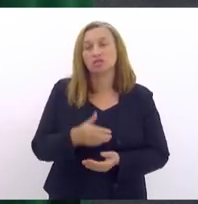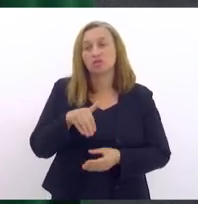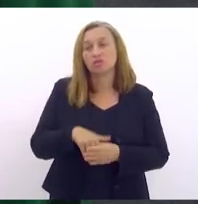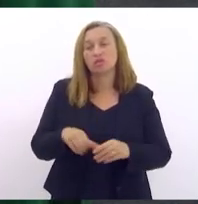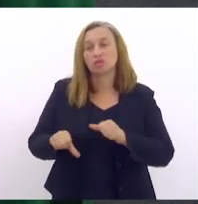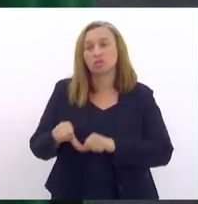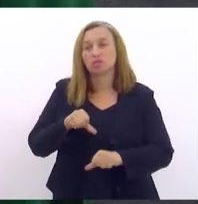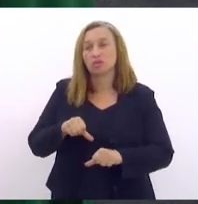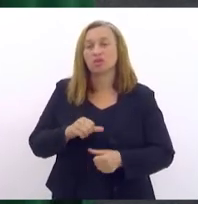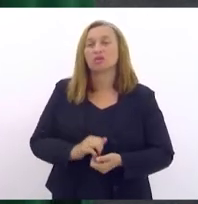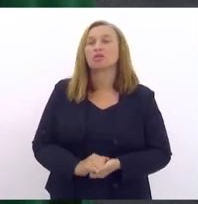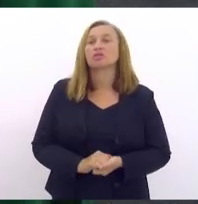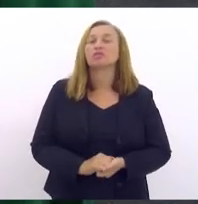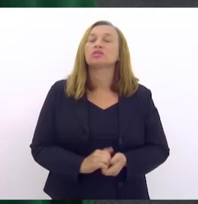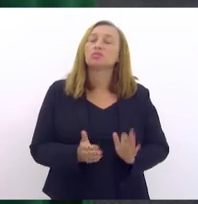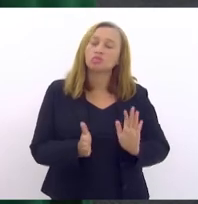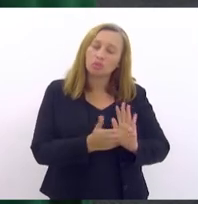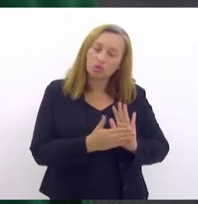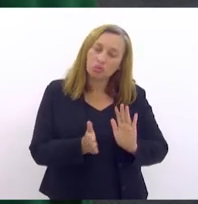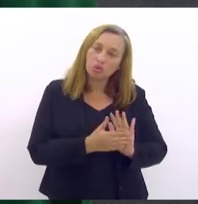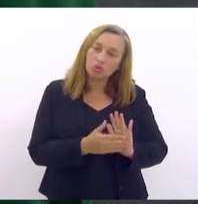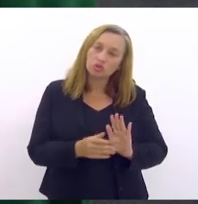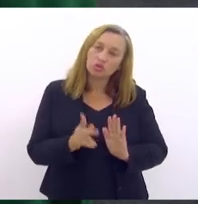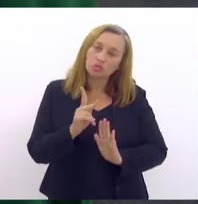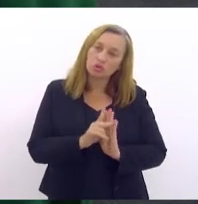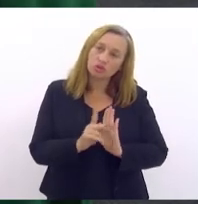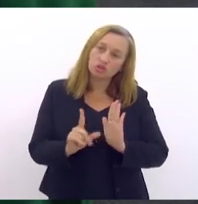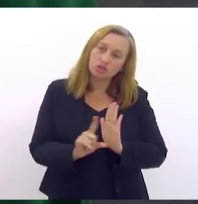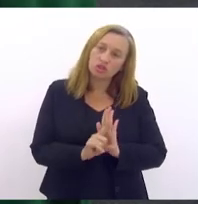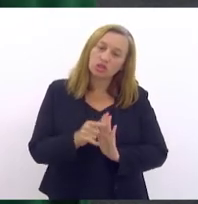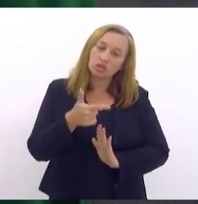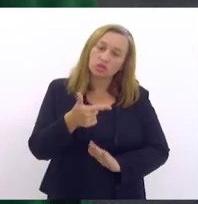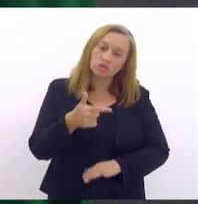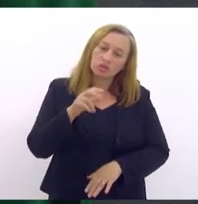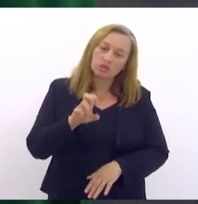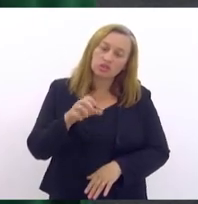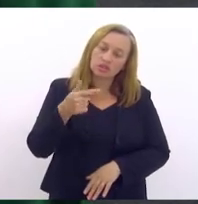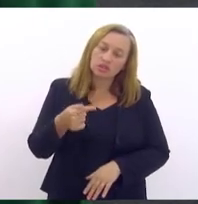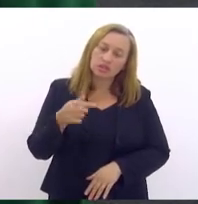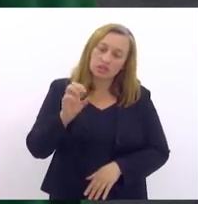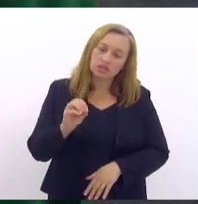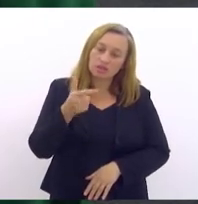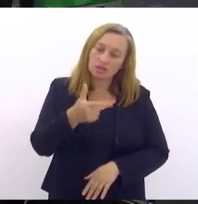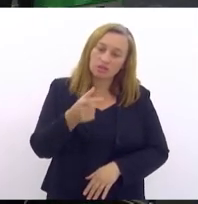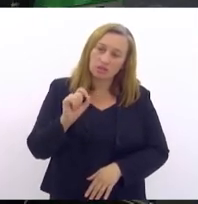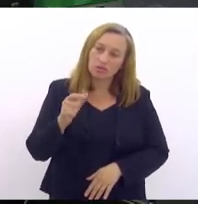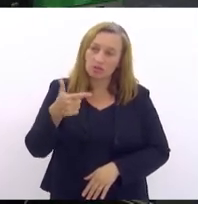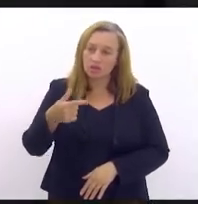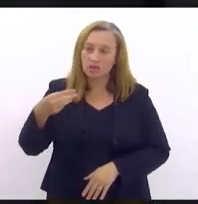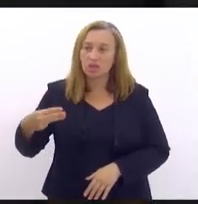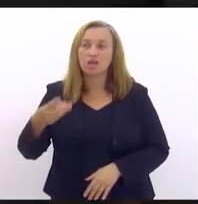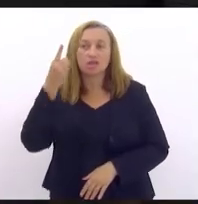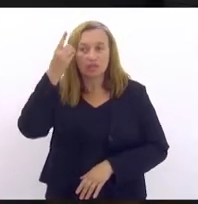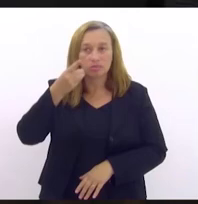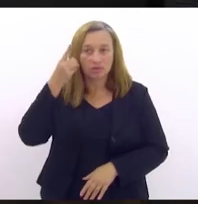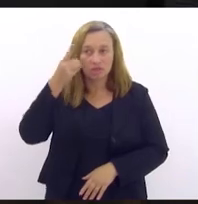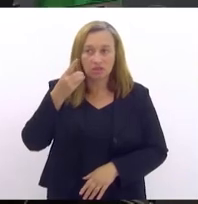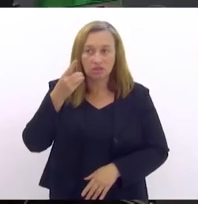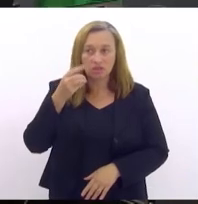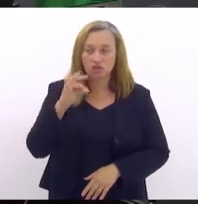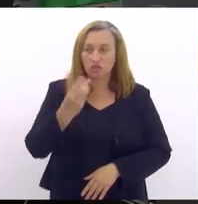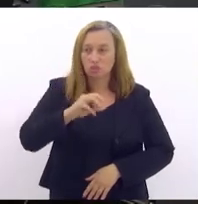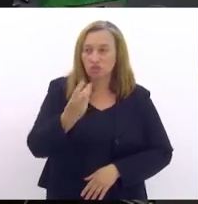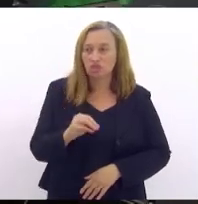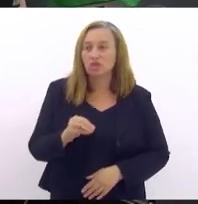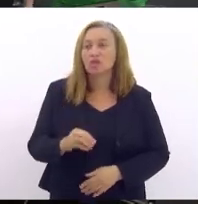voto contrário à proposta do projeto de lei 2570 de 2023. Obrigado. Deputado Chico Machado.